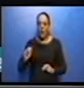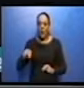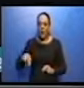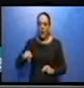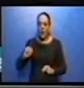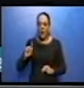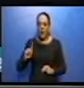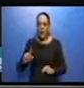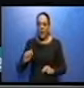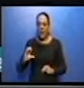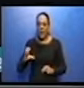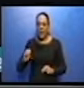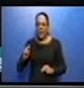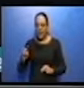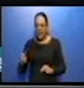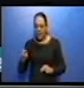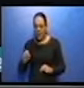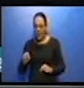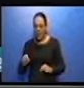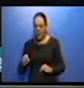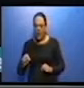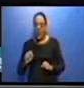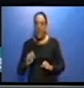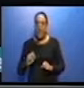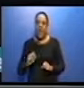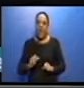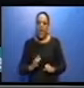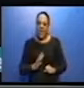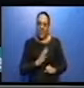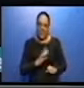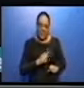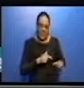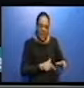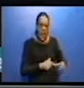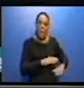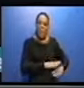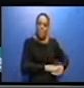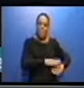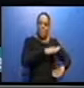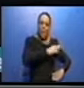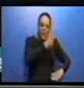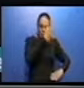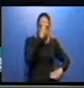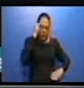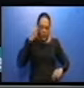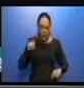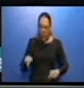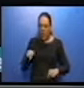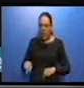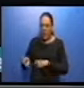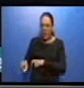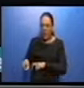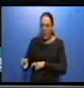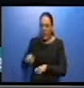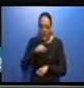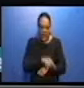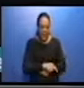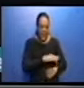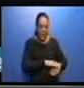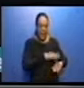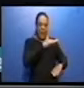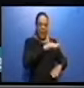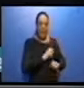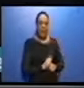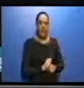quando é superior ao da população rural. Esse tipo de crescimento ele é acelerado pela